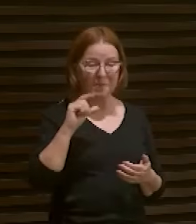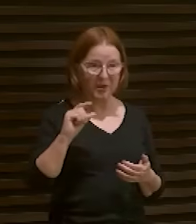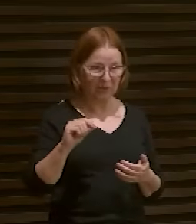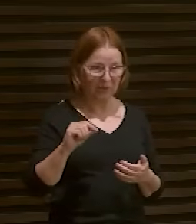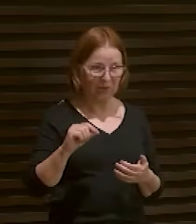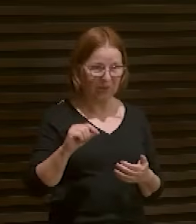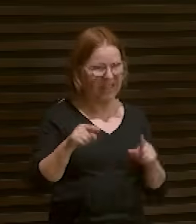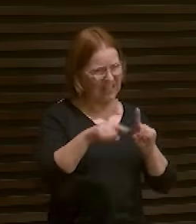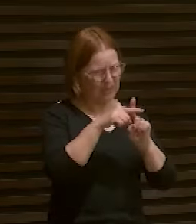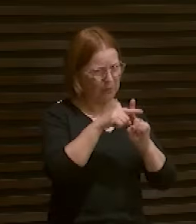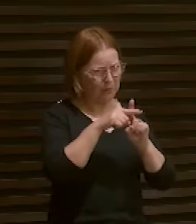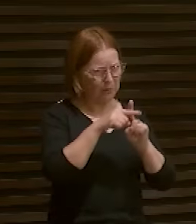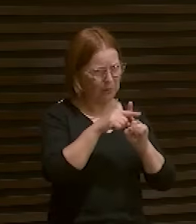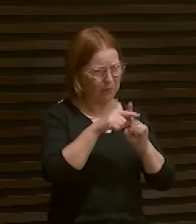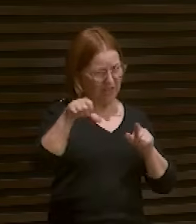90%?